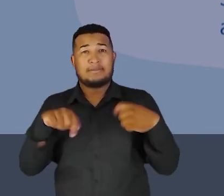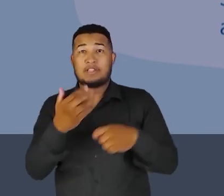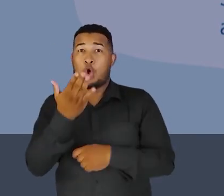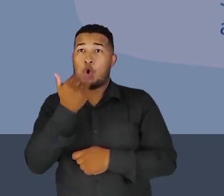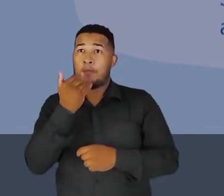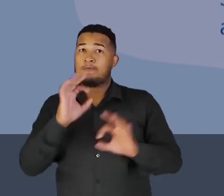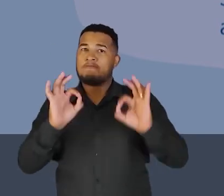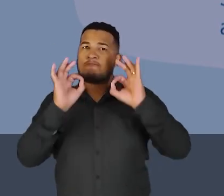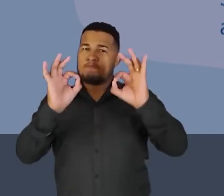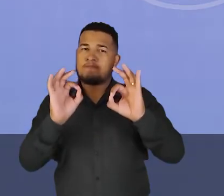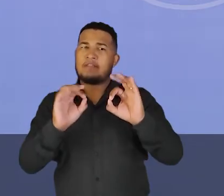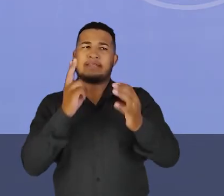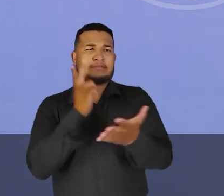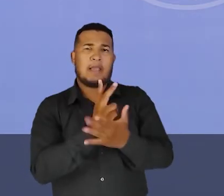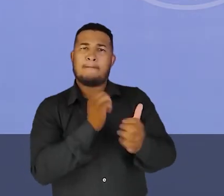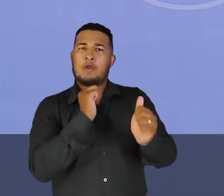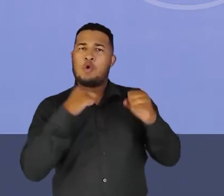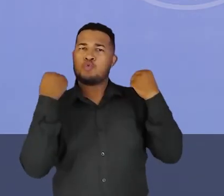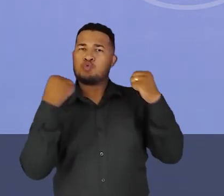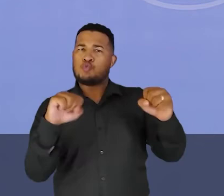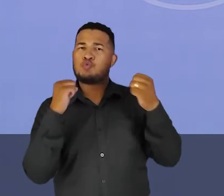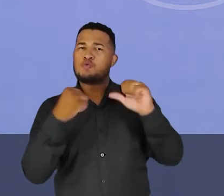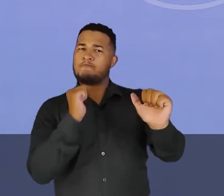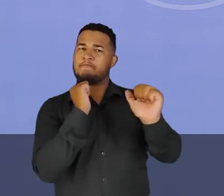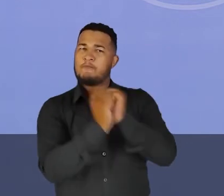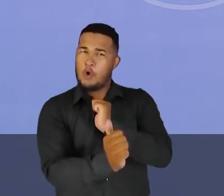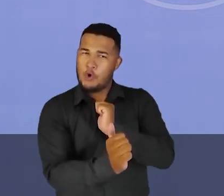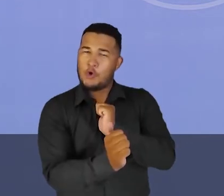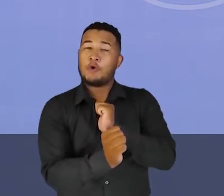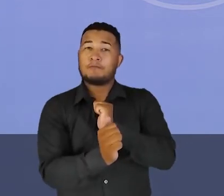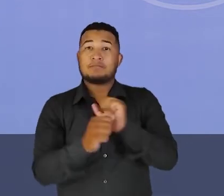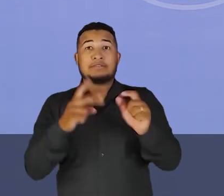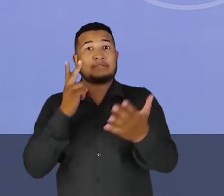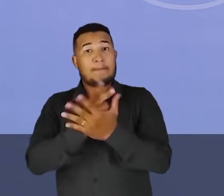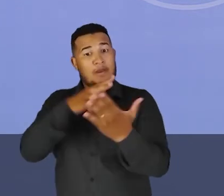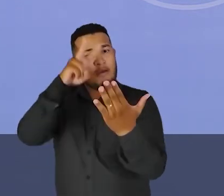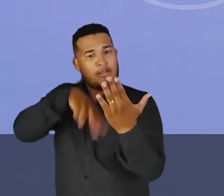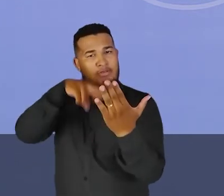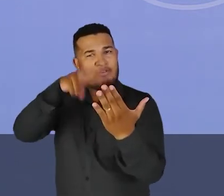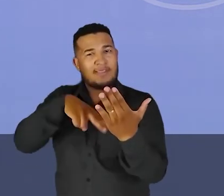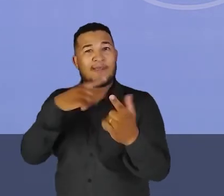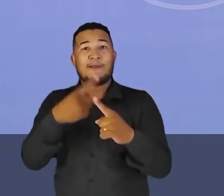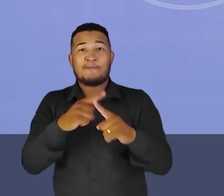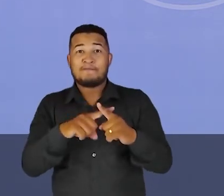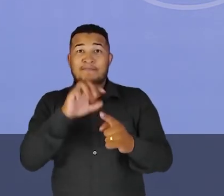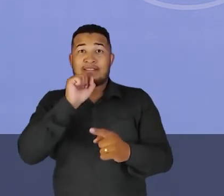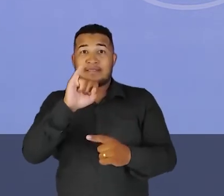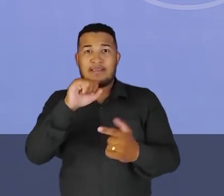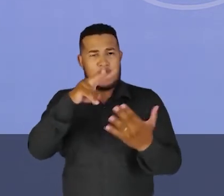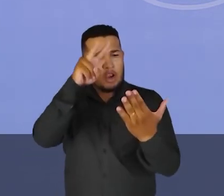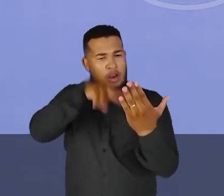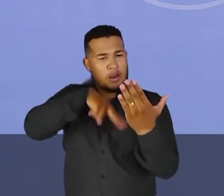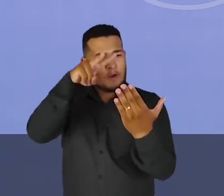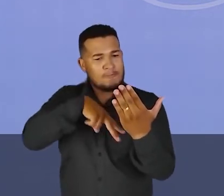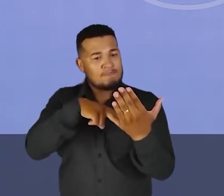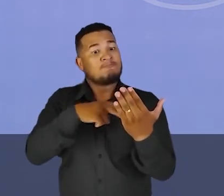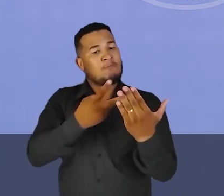saudável, fazendo atividade física, lendo, porque quando você lê, você